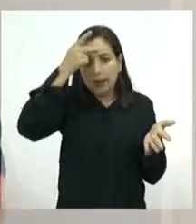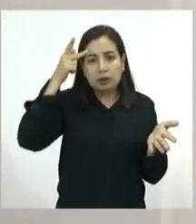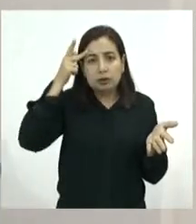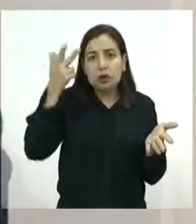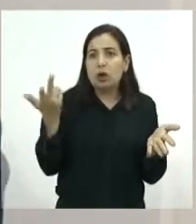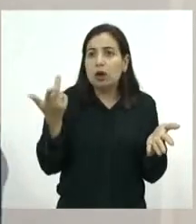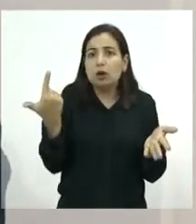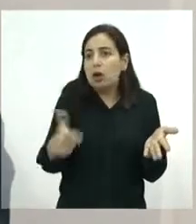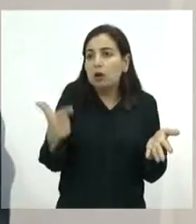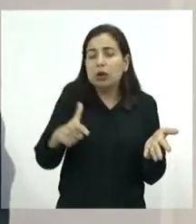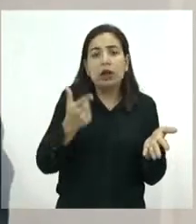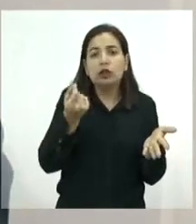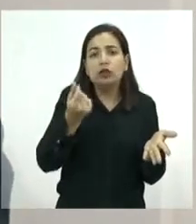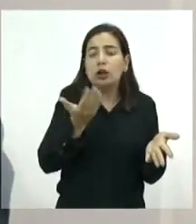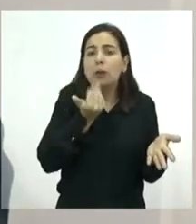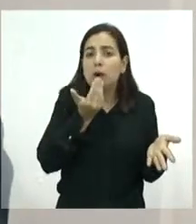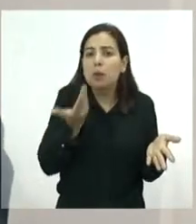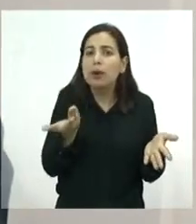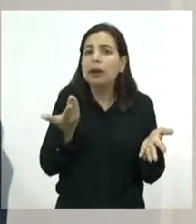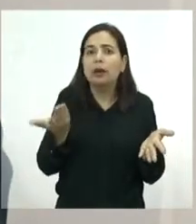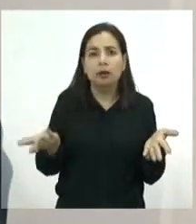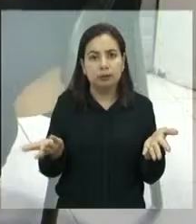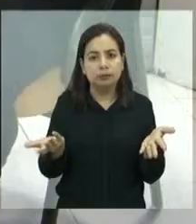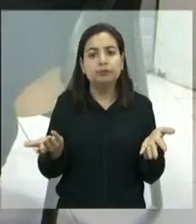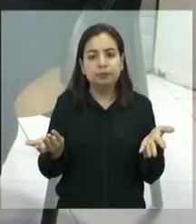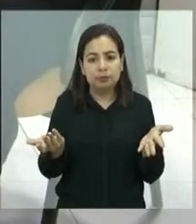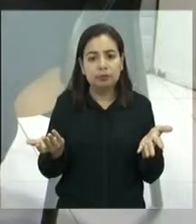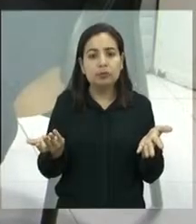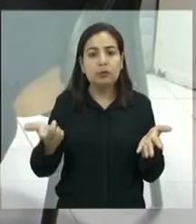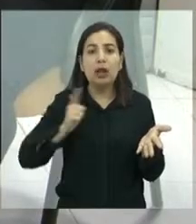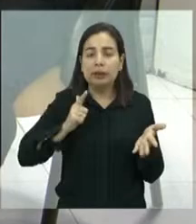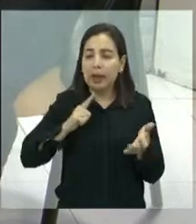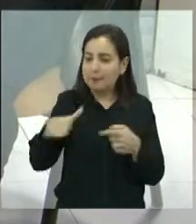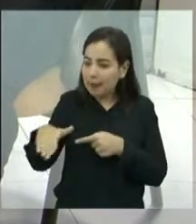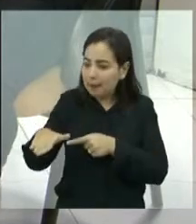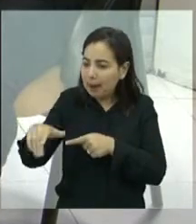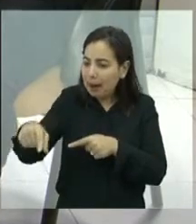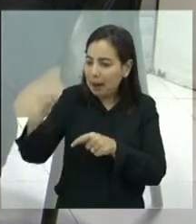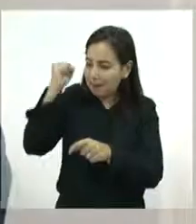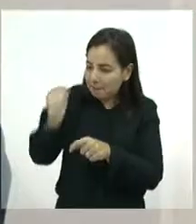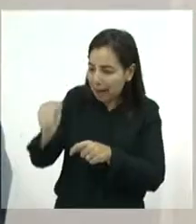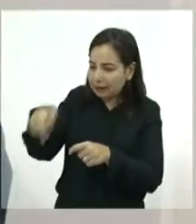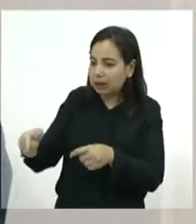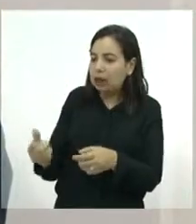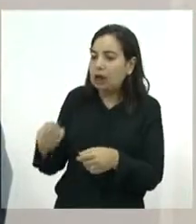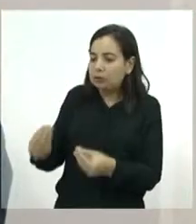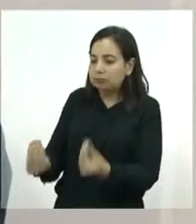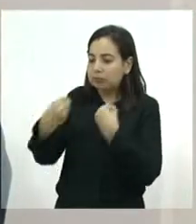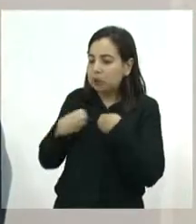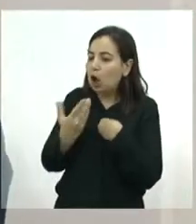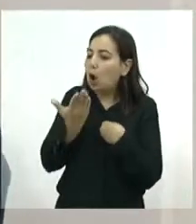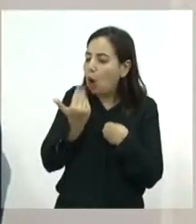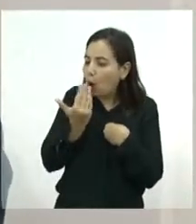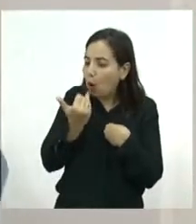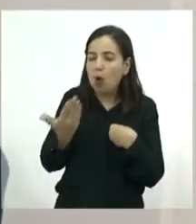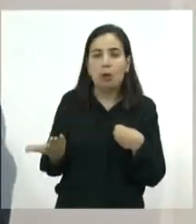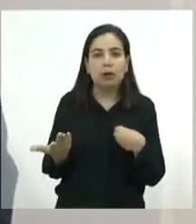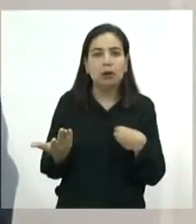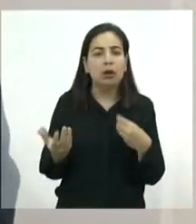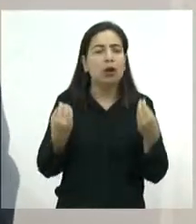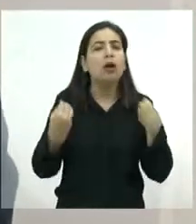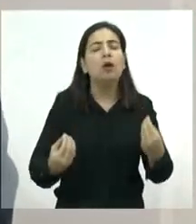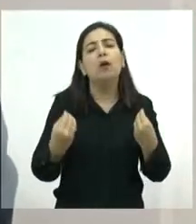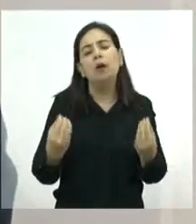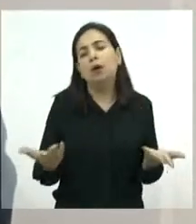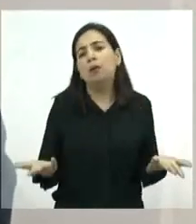porque não tinham nem dinheiro para se alimentar. E quando tinha calango, né? E quando tinha. Então, se nós não tivermos cuidado, principalmente com os